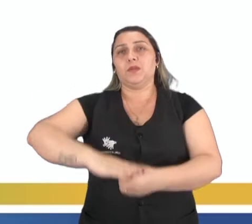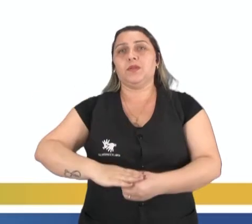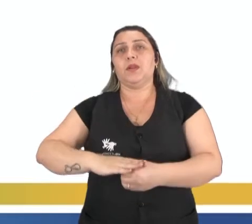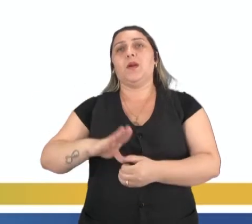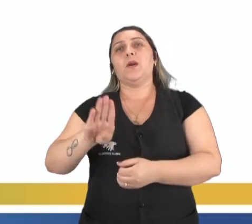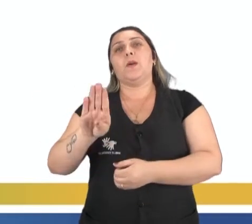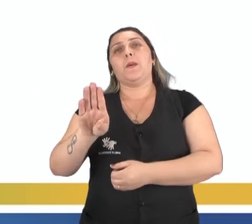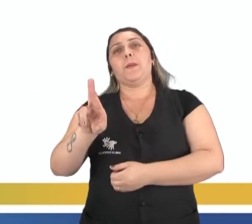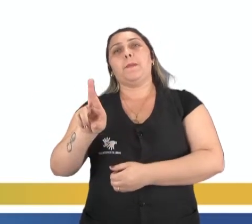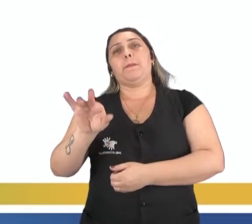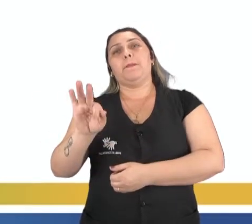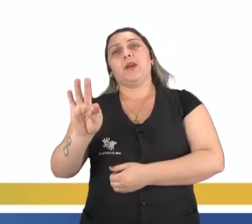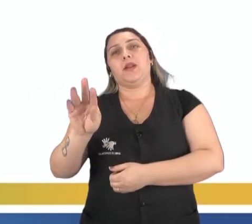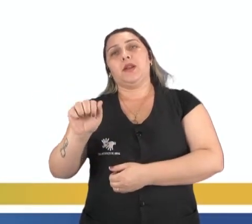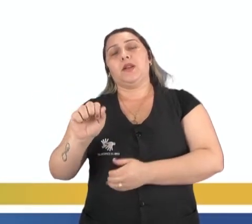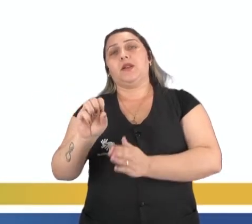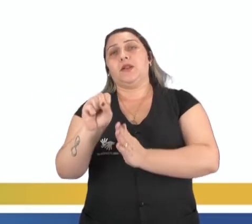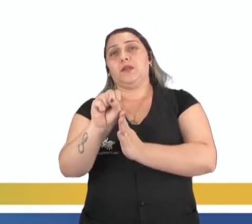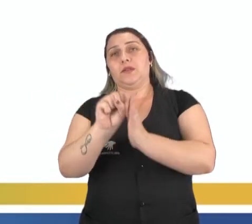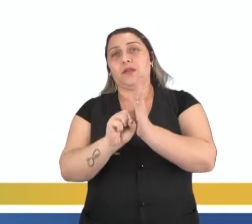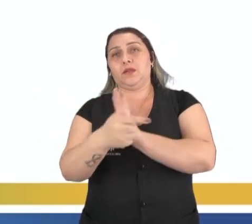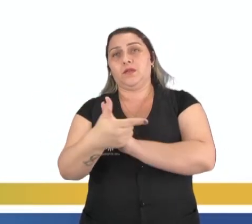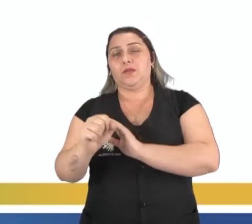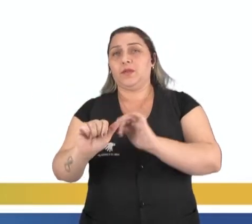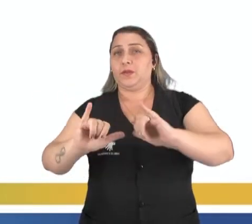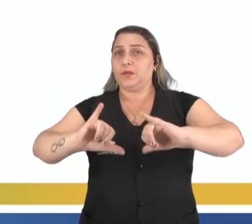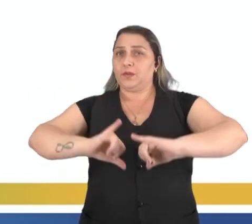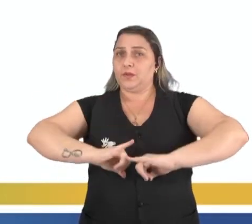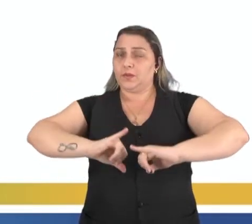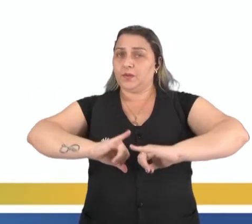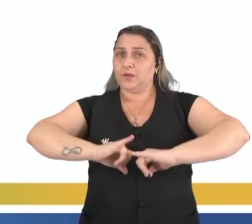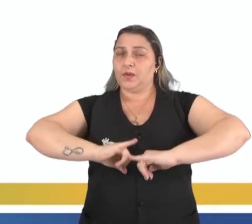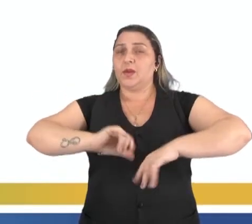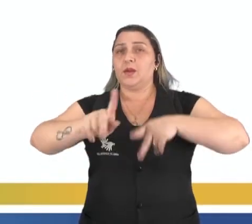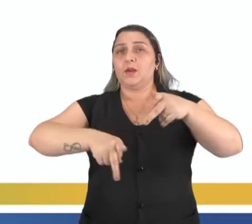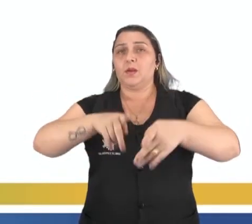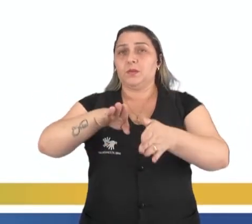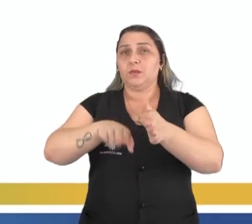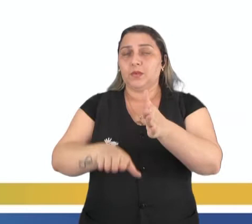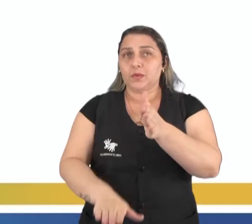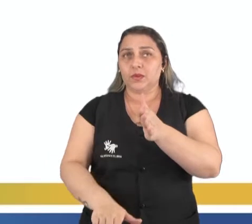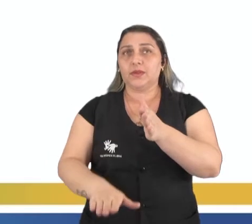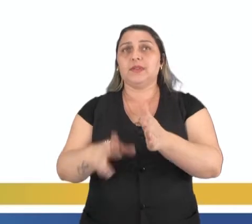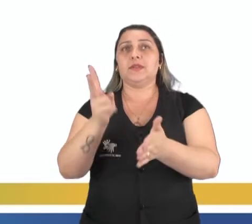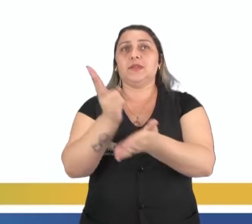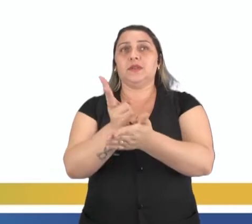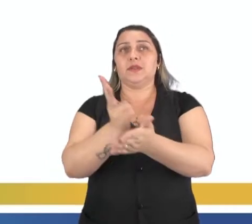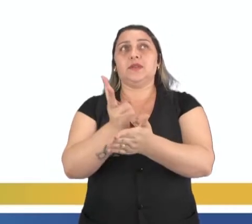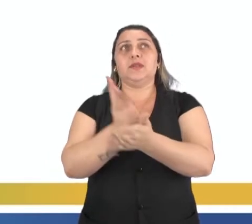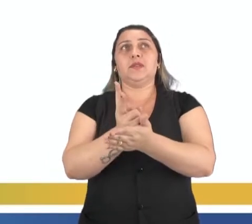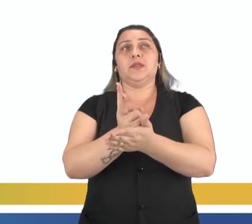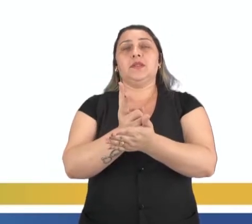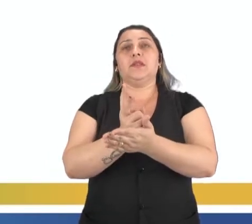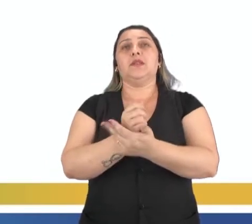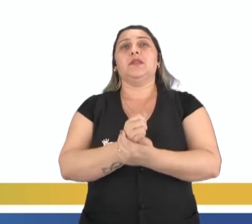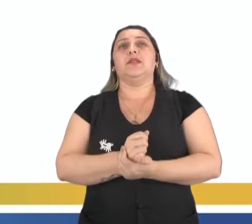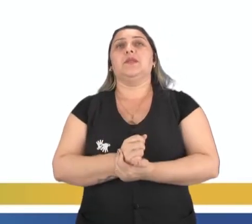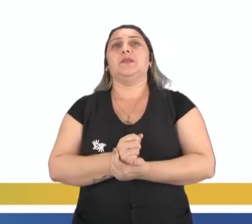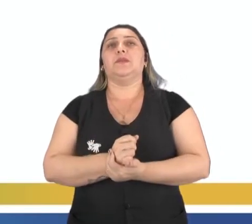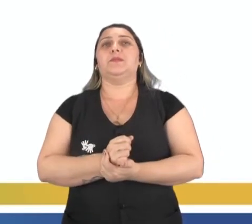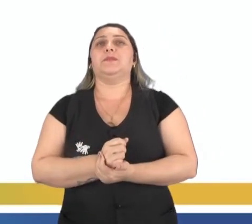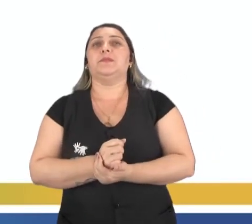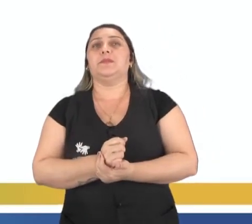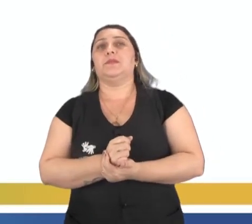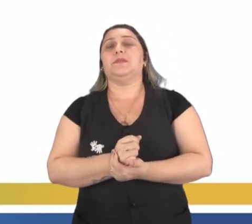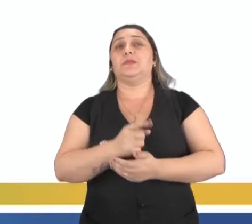britânica. Ao longo do século XX, sofreram grandes baixas populacionais, como sempre a questão